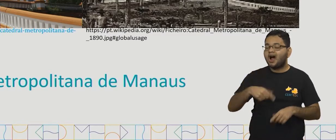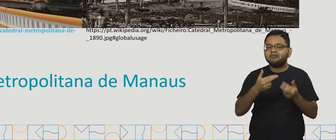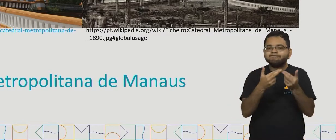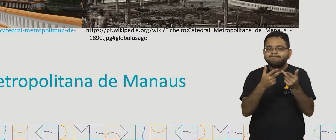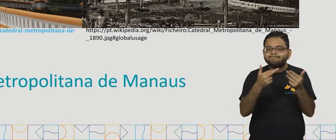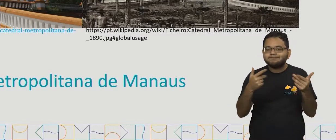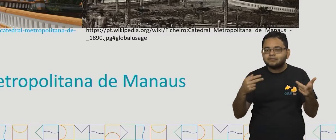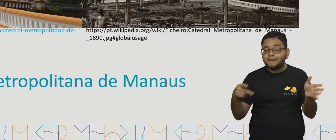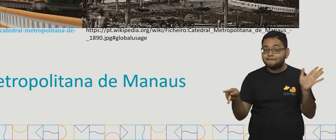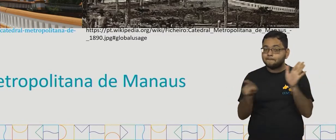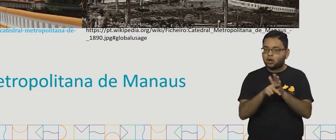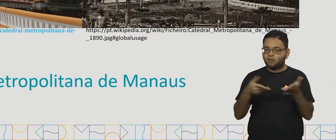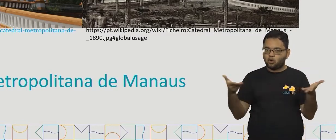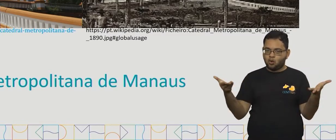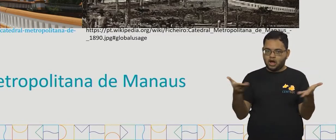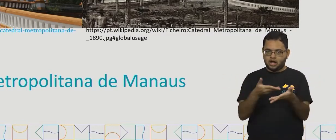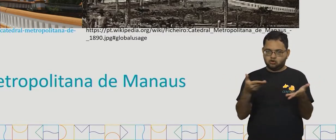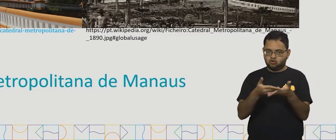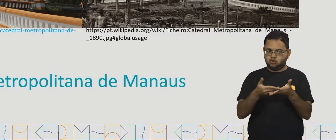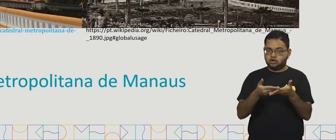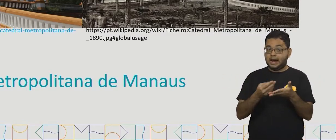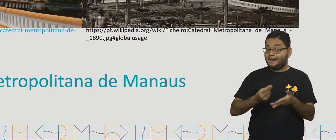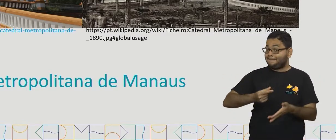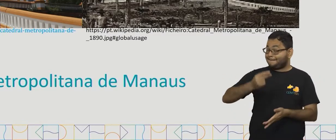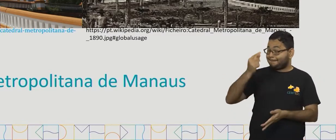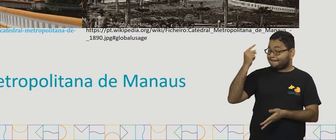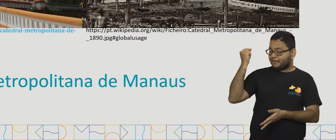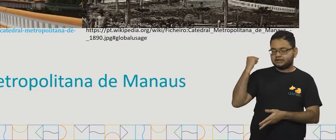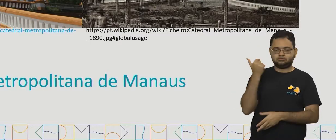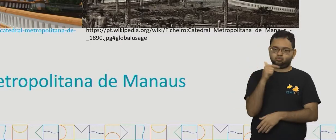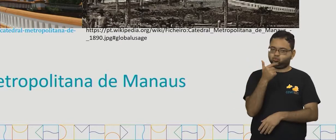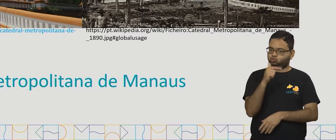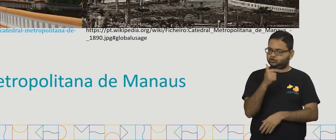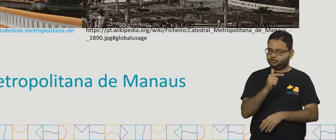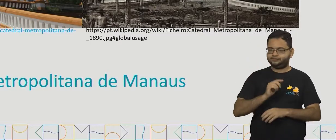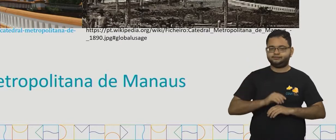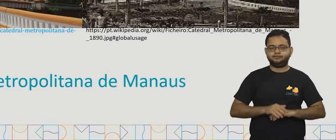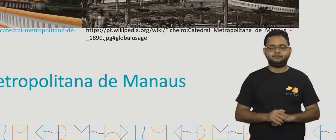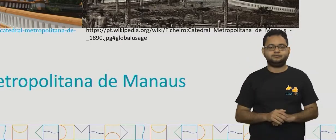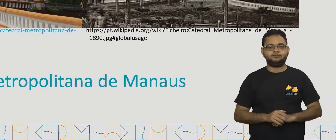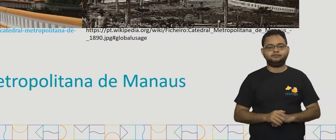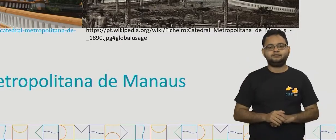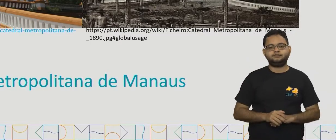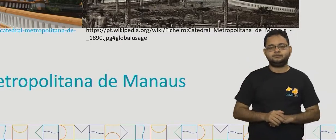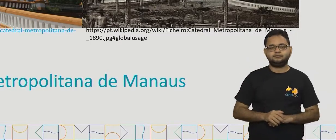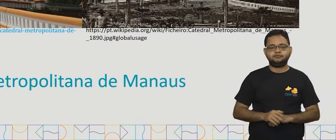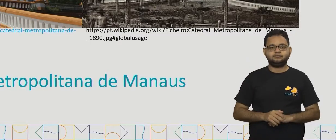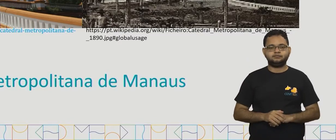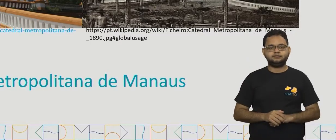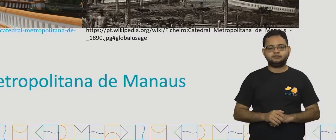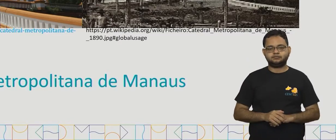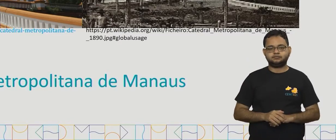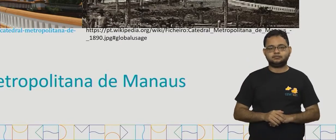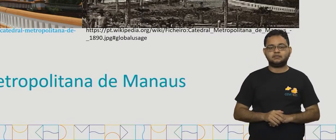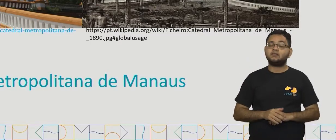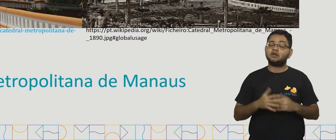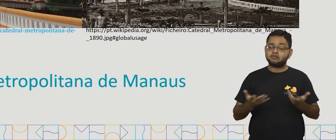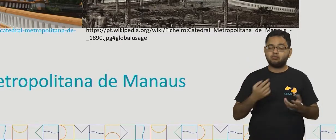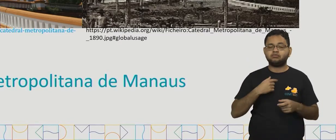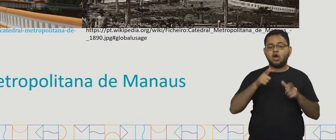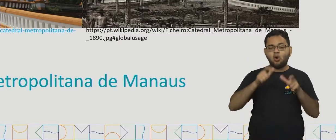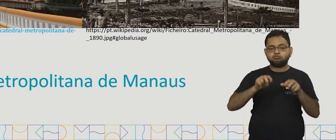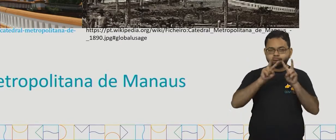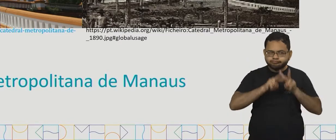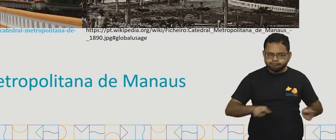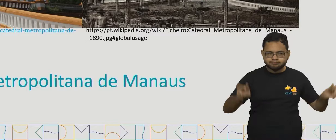da paisagem, que não existiam em 1695. A paisagem nem sempre será